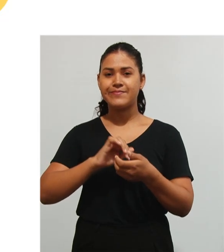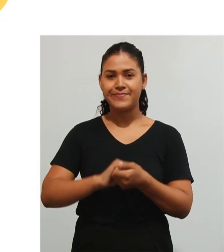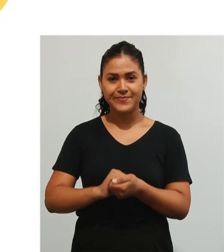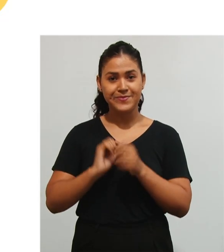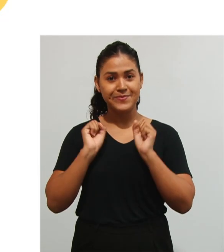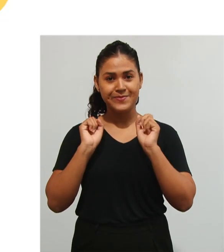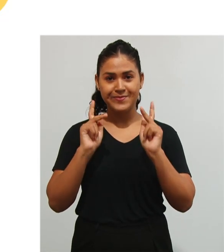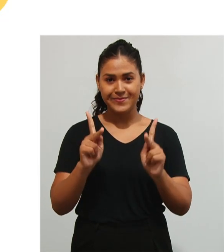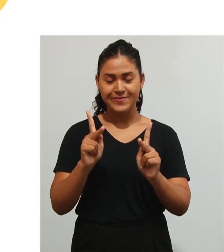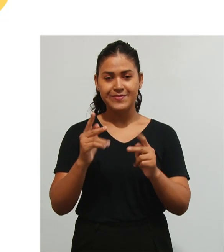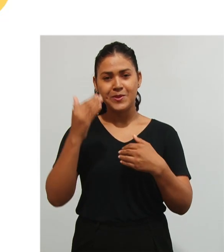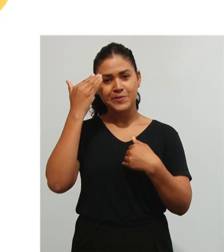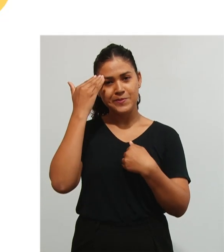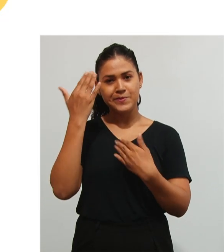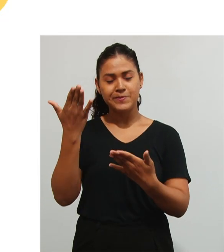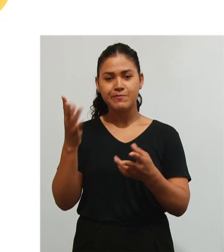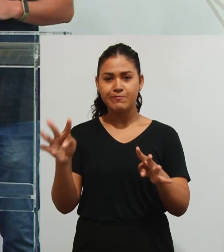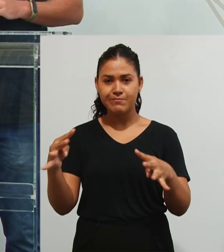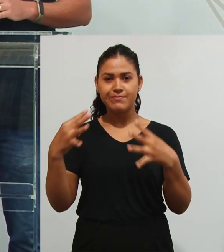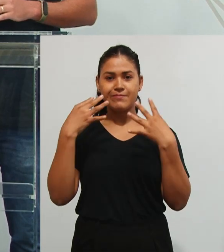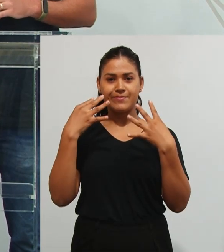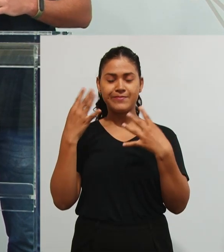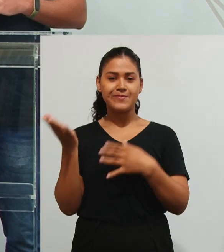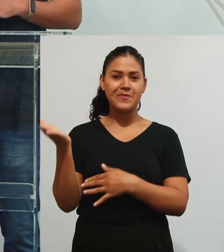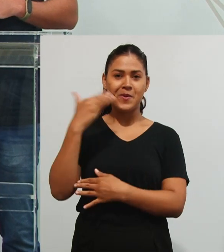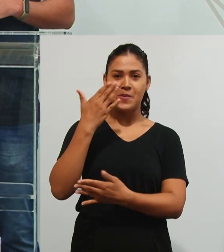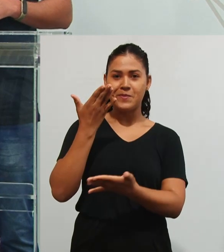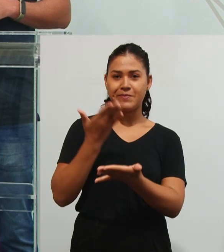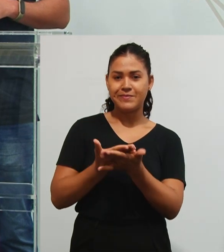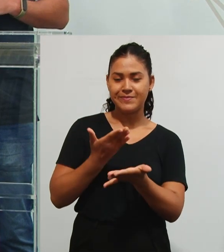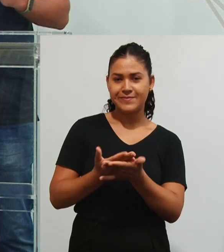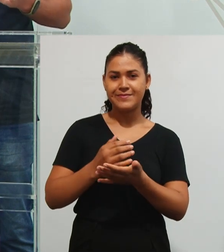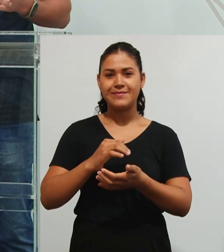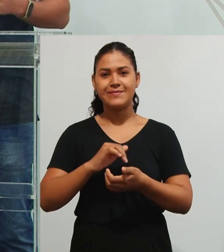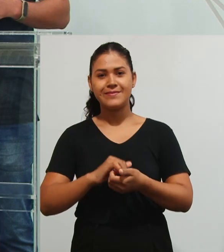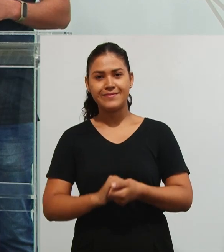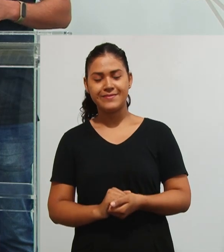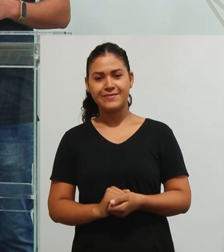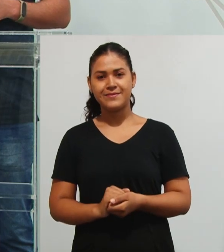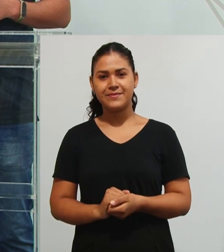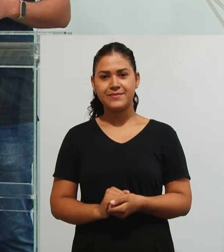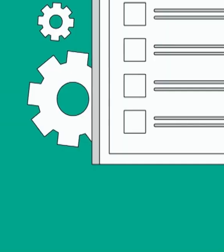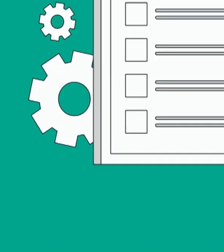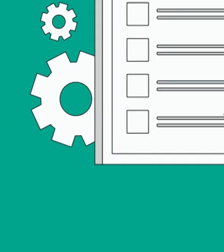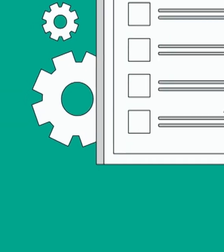ok? Então agradeço pela atenção, nos vemos na próxima aula. Até mais!